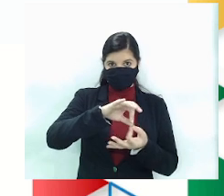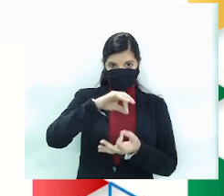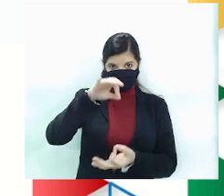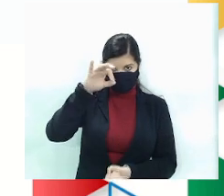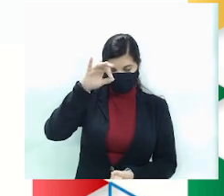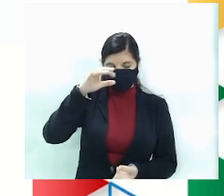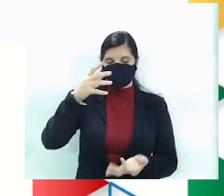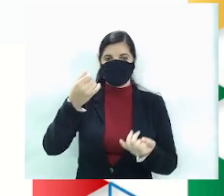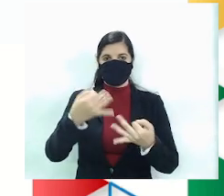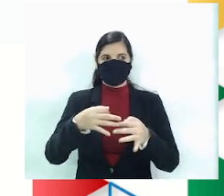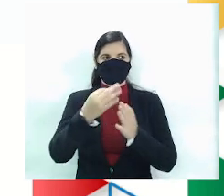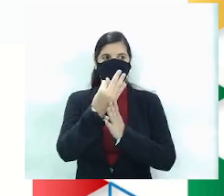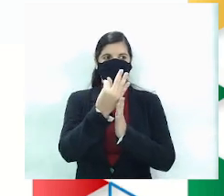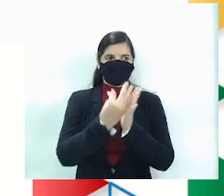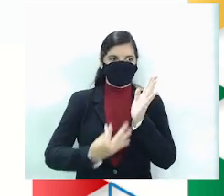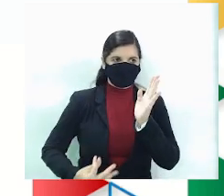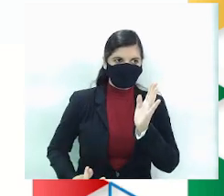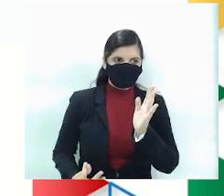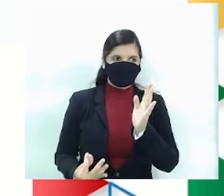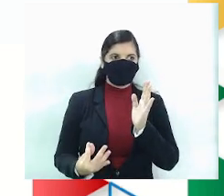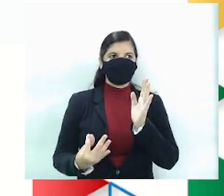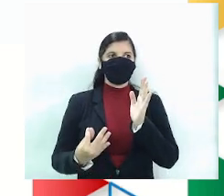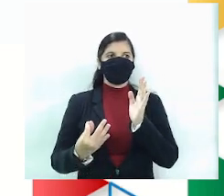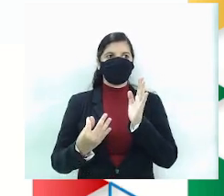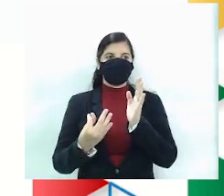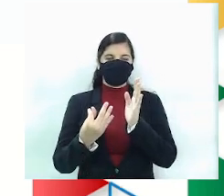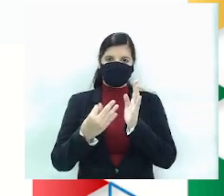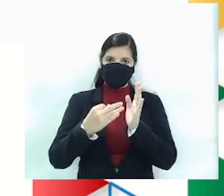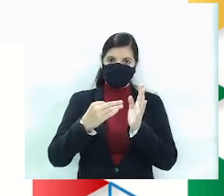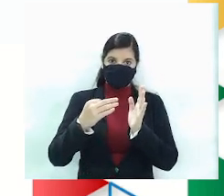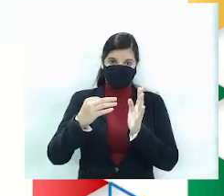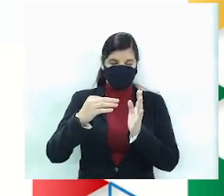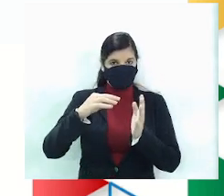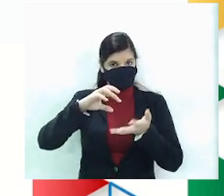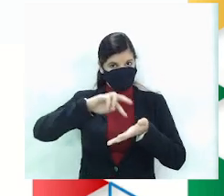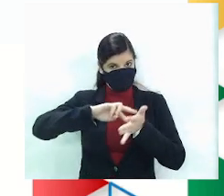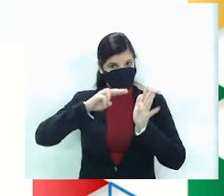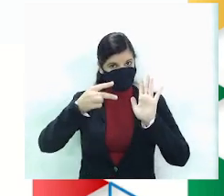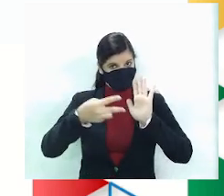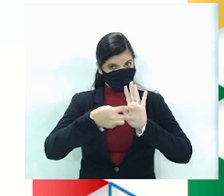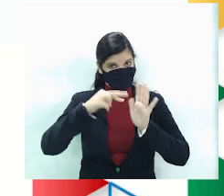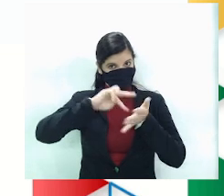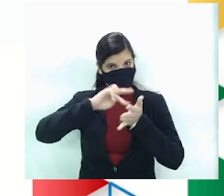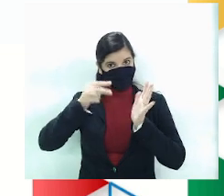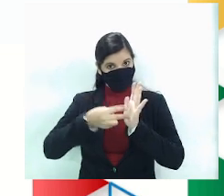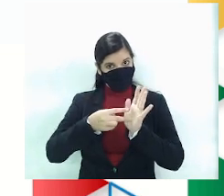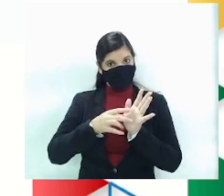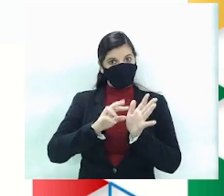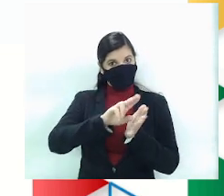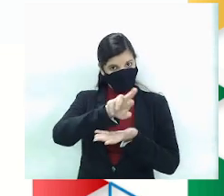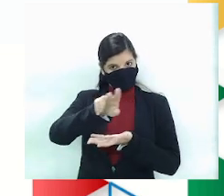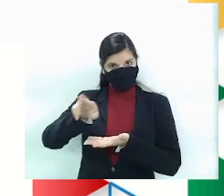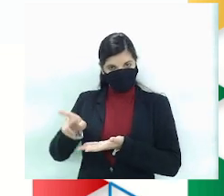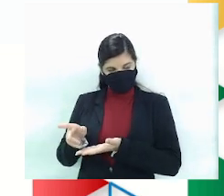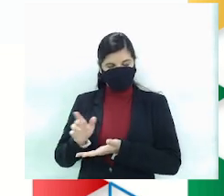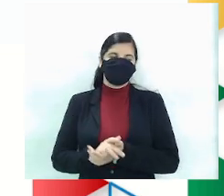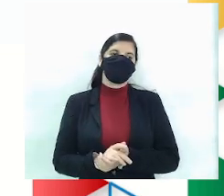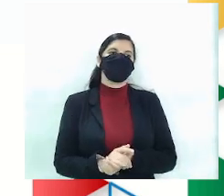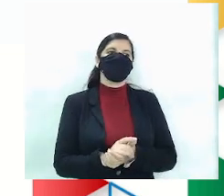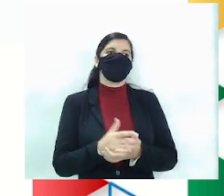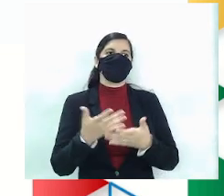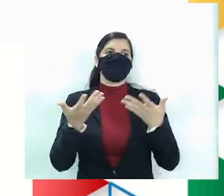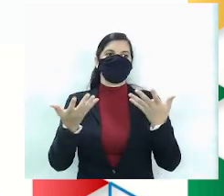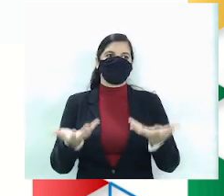vamos falar sobre texto, sobre multissemiose. Eu vou explicar melhor para vocês o que é a